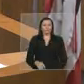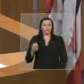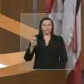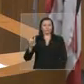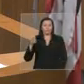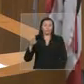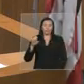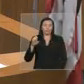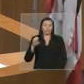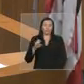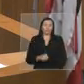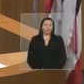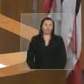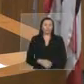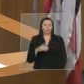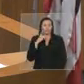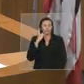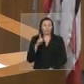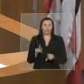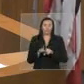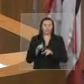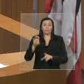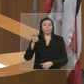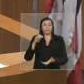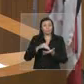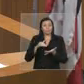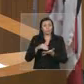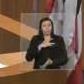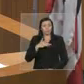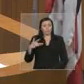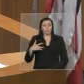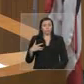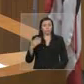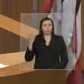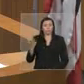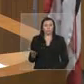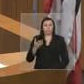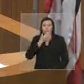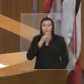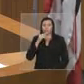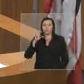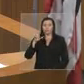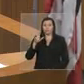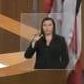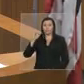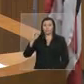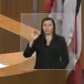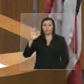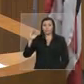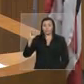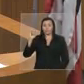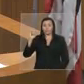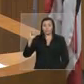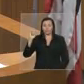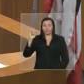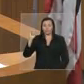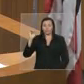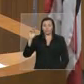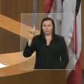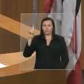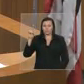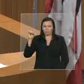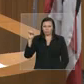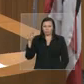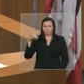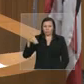e ex-secretário de Saúde, Ricardo Murá, que eu quero aqui deixar registrado nos anais dessa casa. Diz